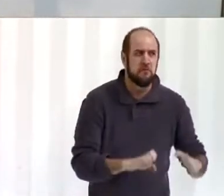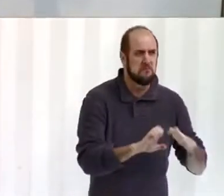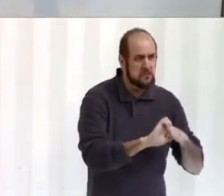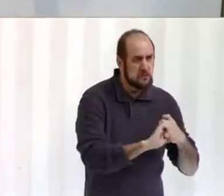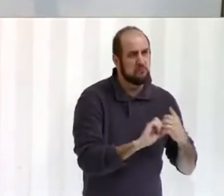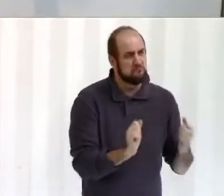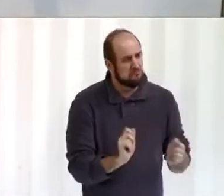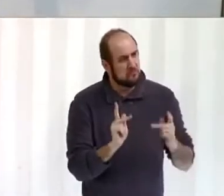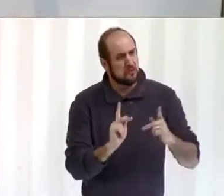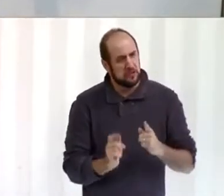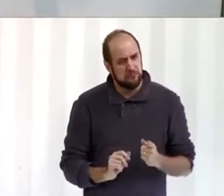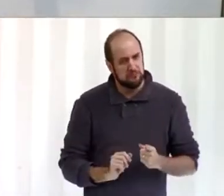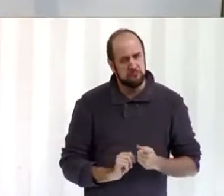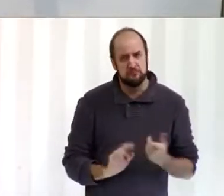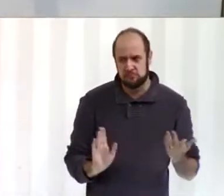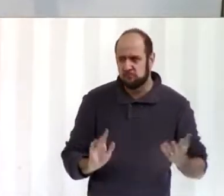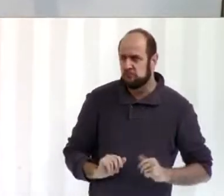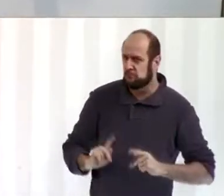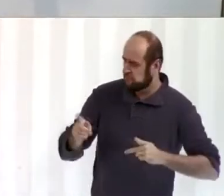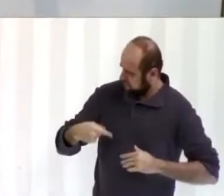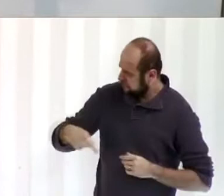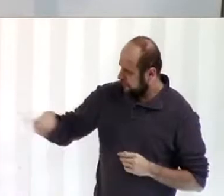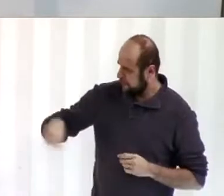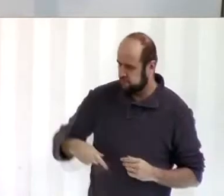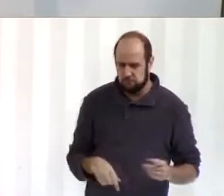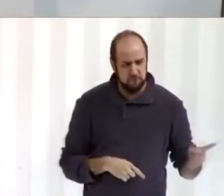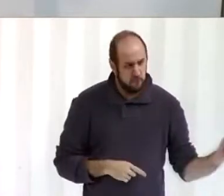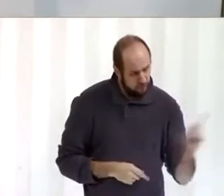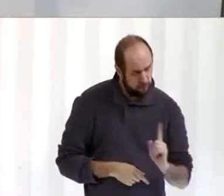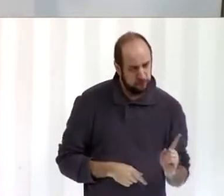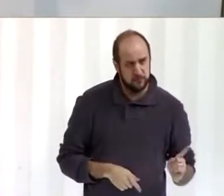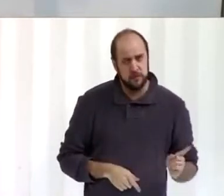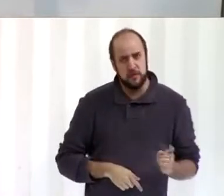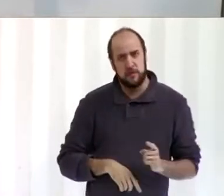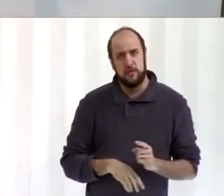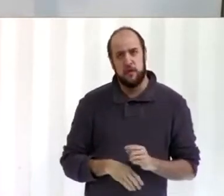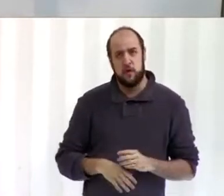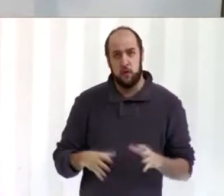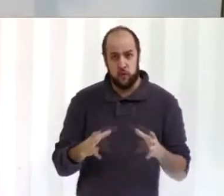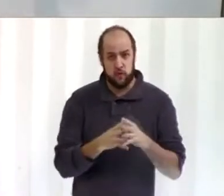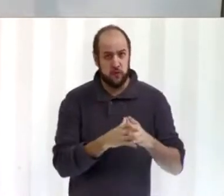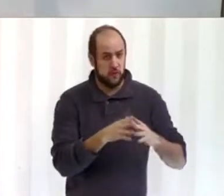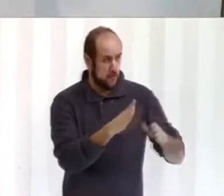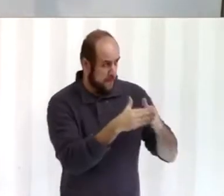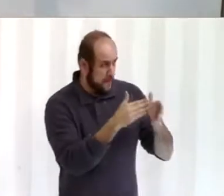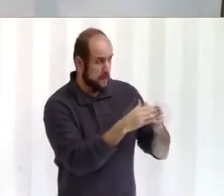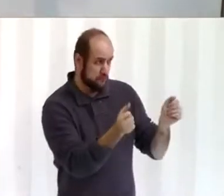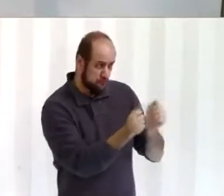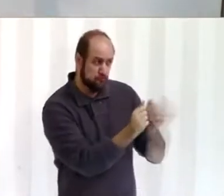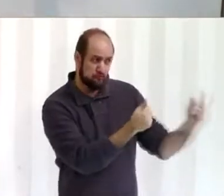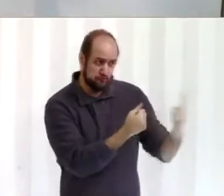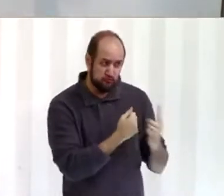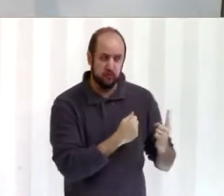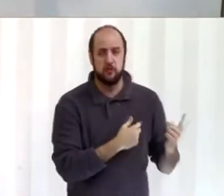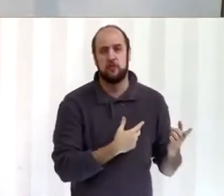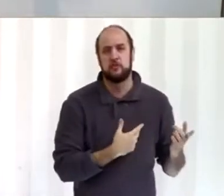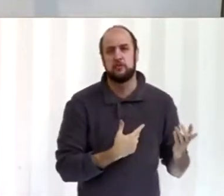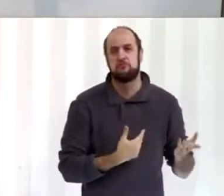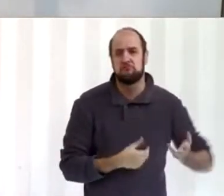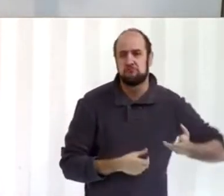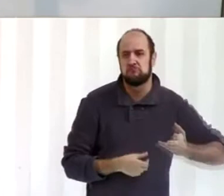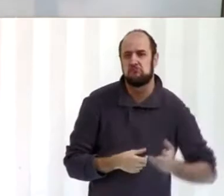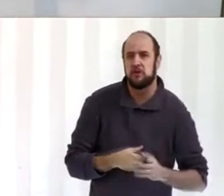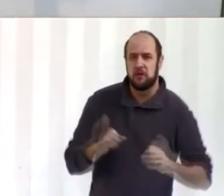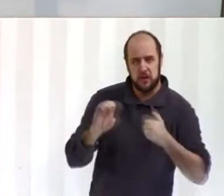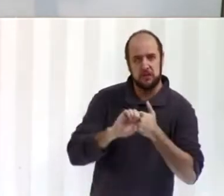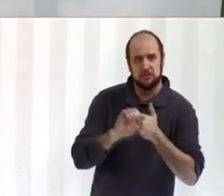aquilo e deixou que eles fossem. Aliás, eles pedem que Eliseu esteja junto com eles, e Eliseu